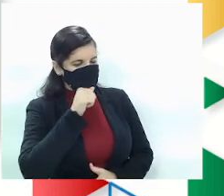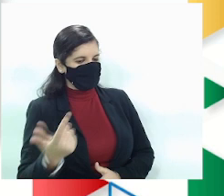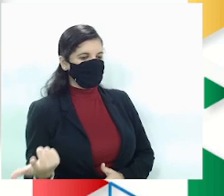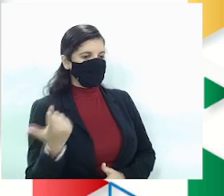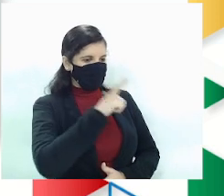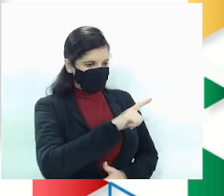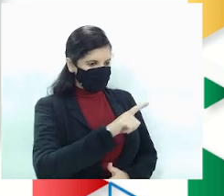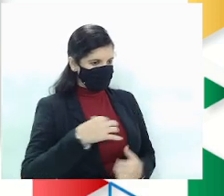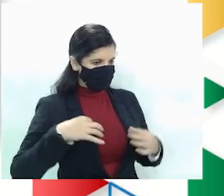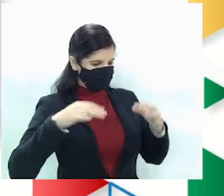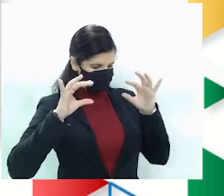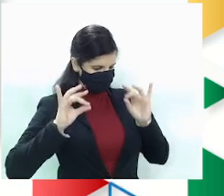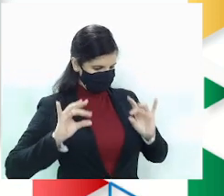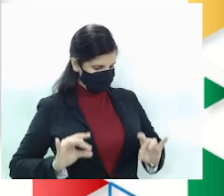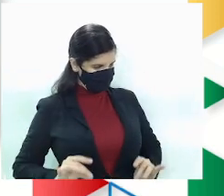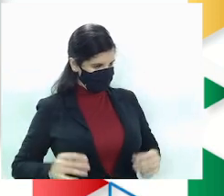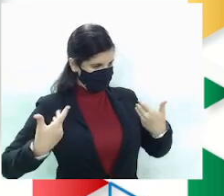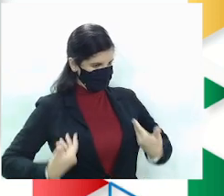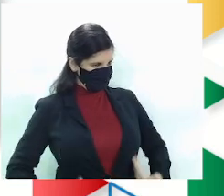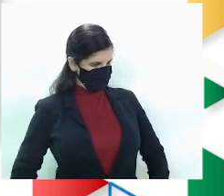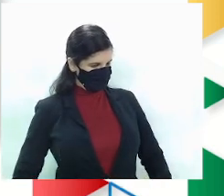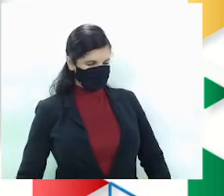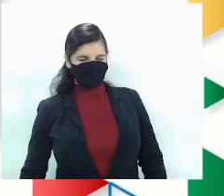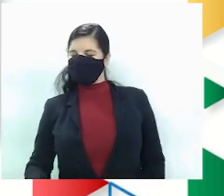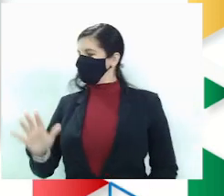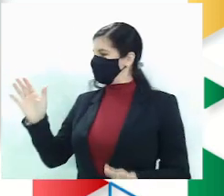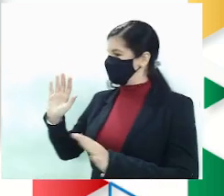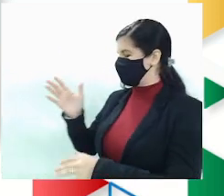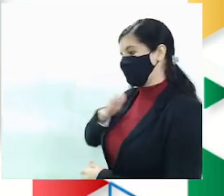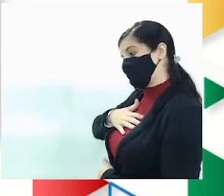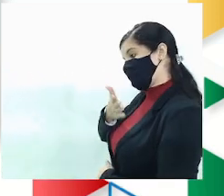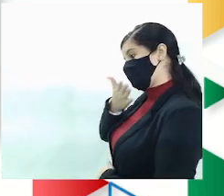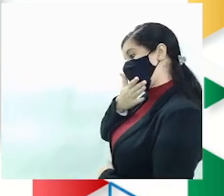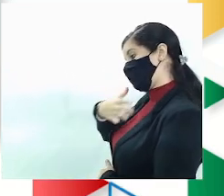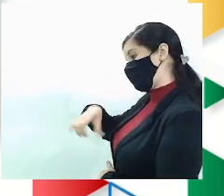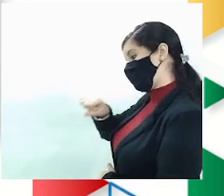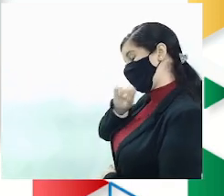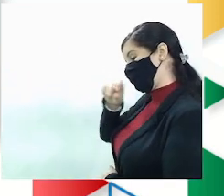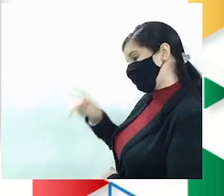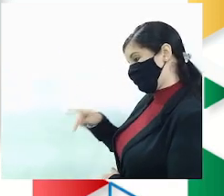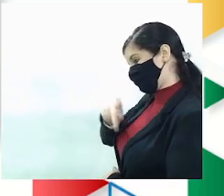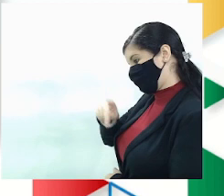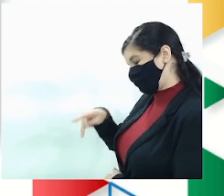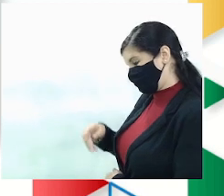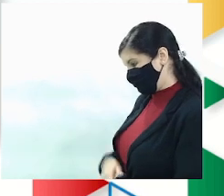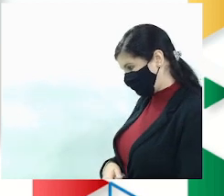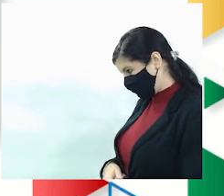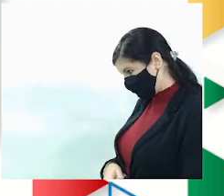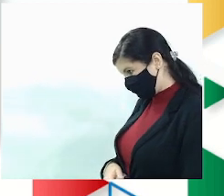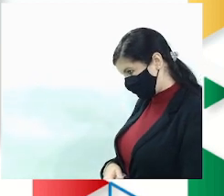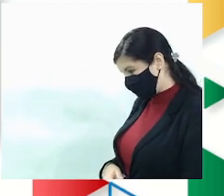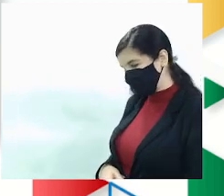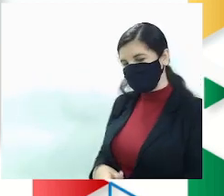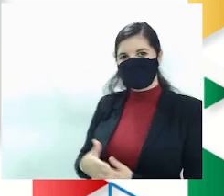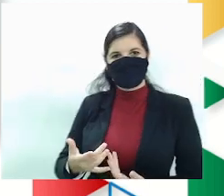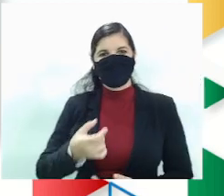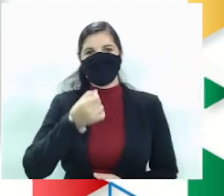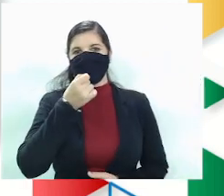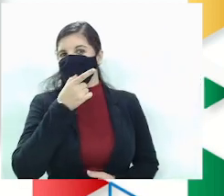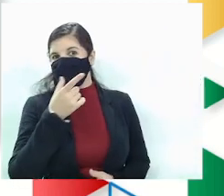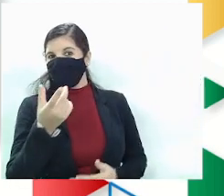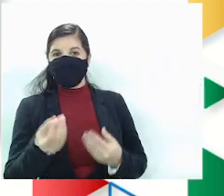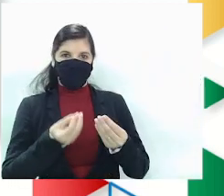um vestido de seda? É o meu pai, professora. Então, olha só o humor presente nesse texto,